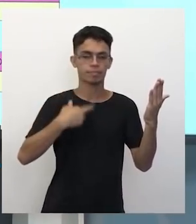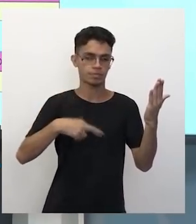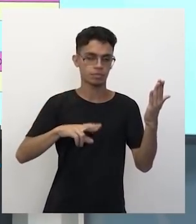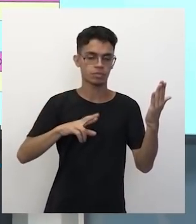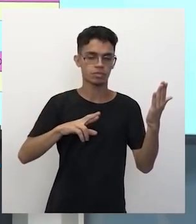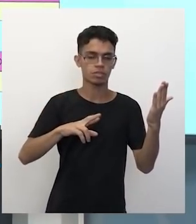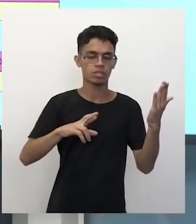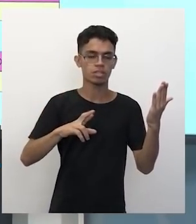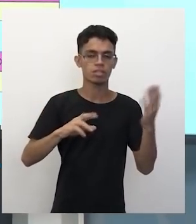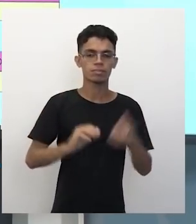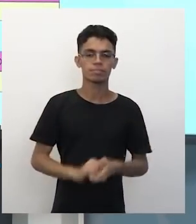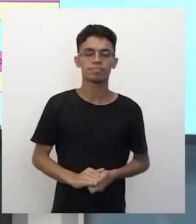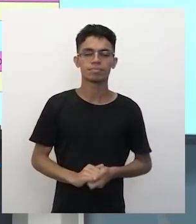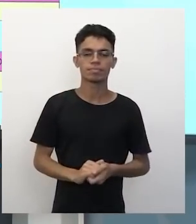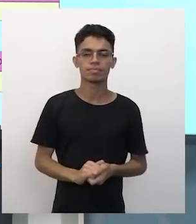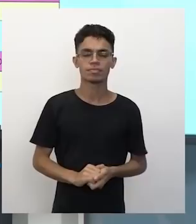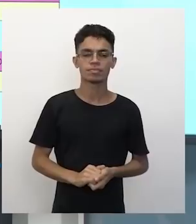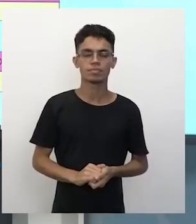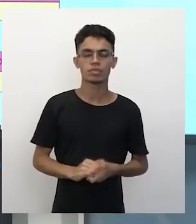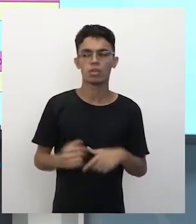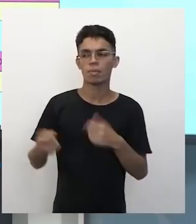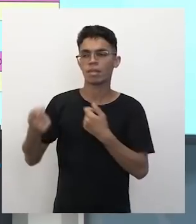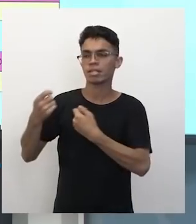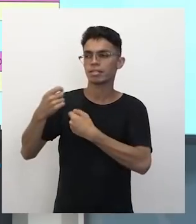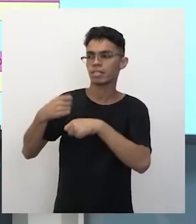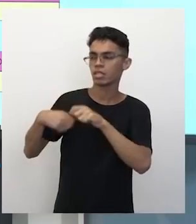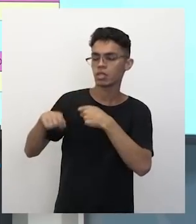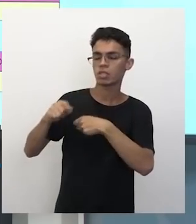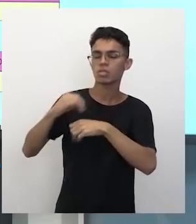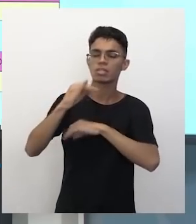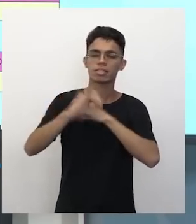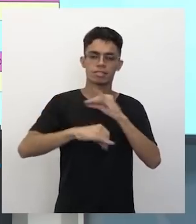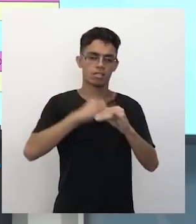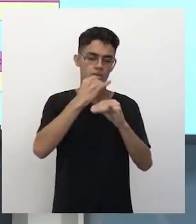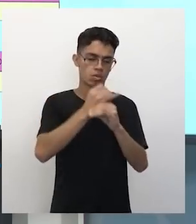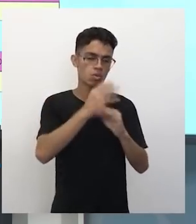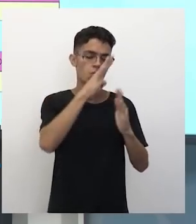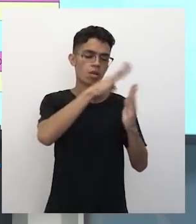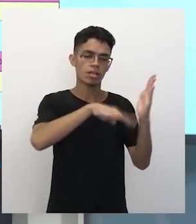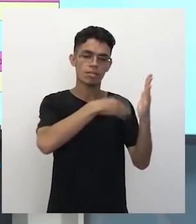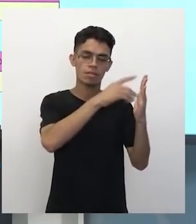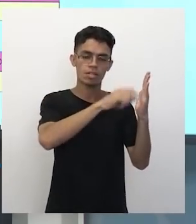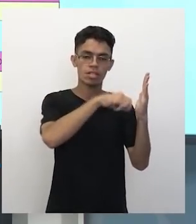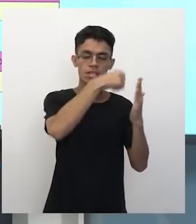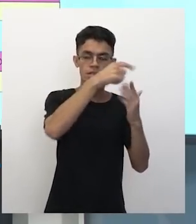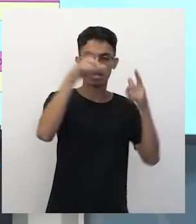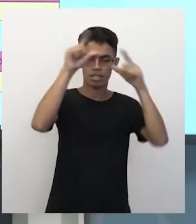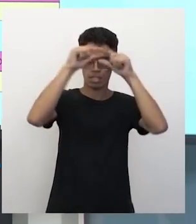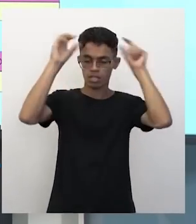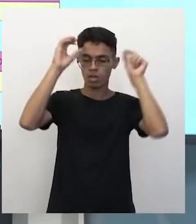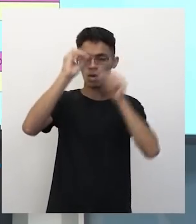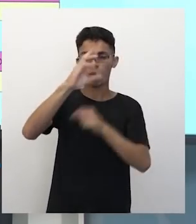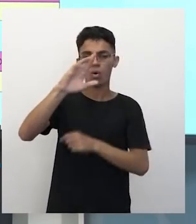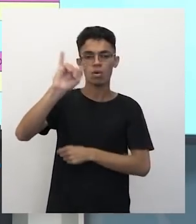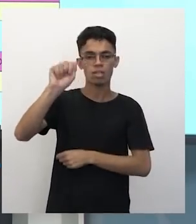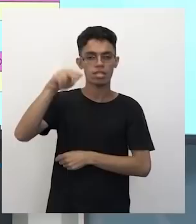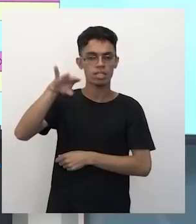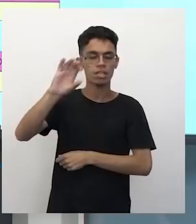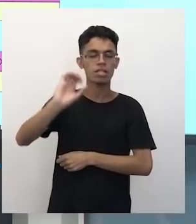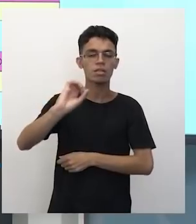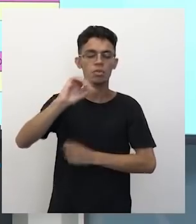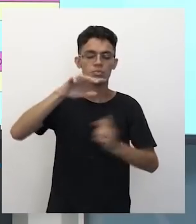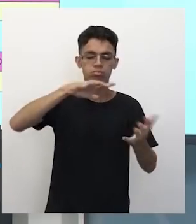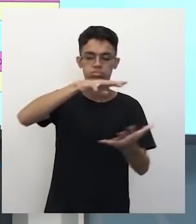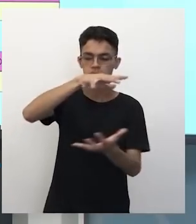religiosa. Mas, para os negócios, para utilizar na internet, o calendário gregoriano é o que é utilizado no mundo